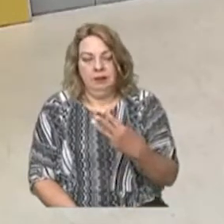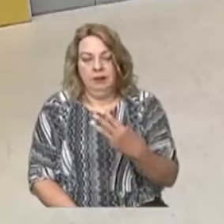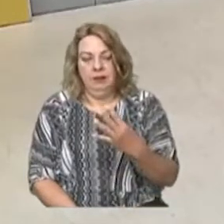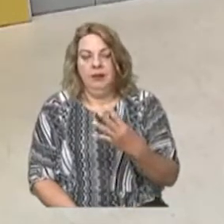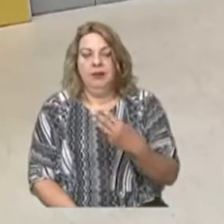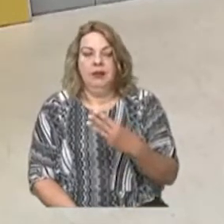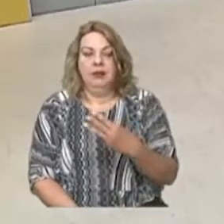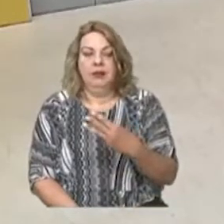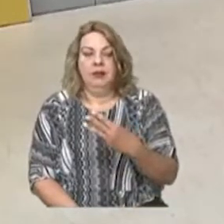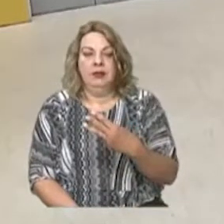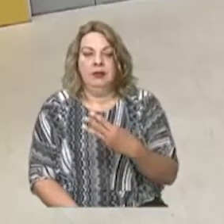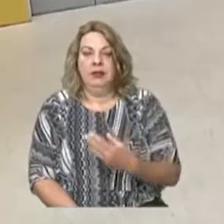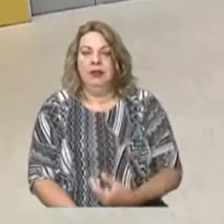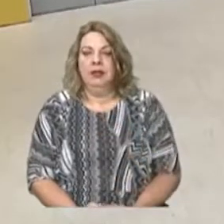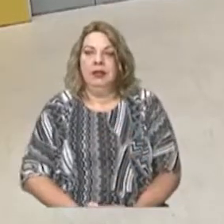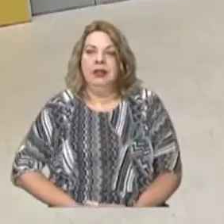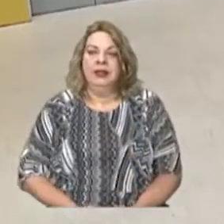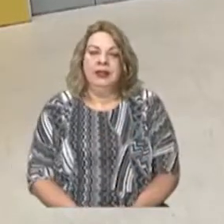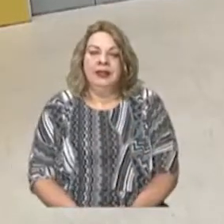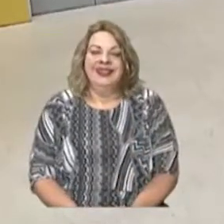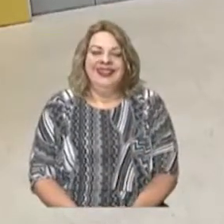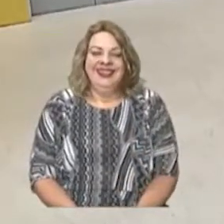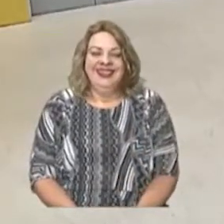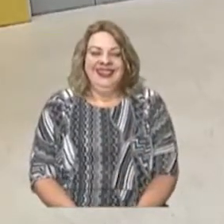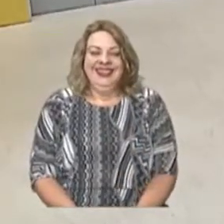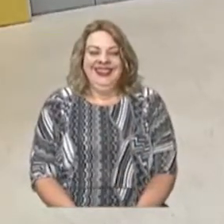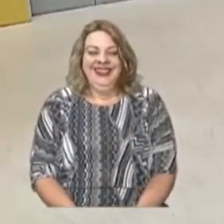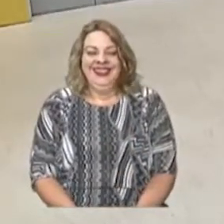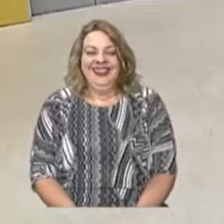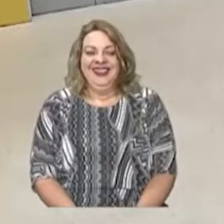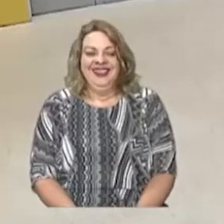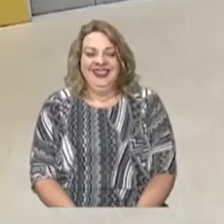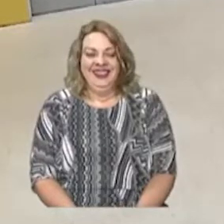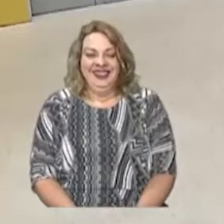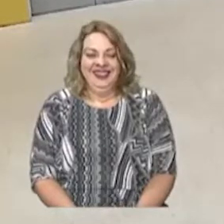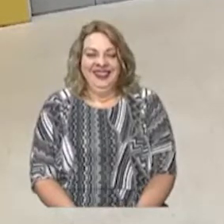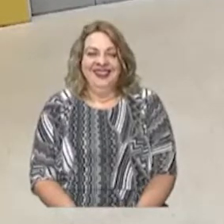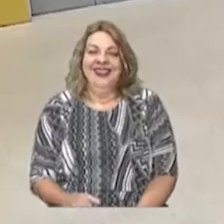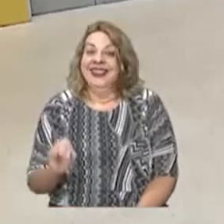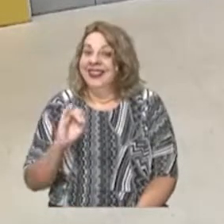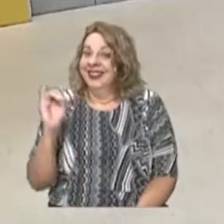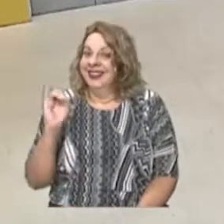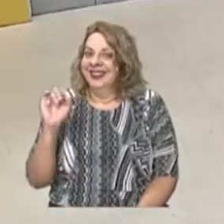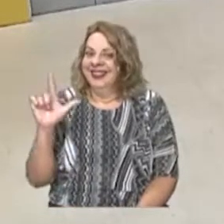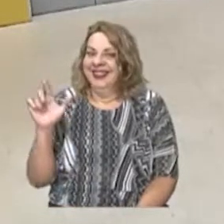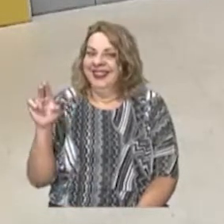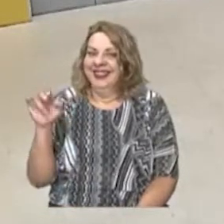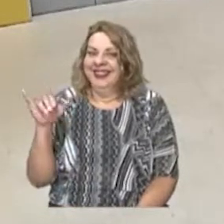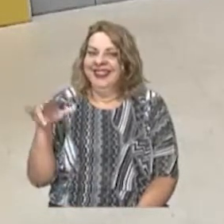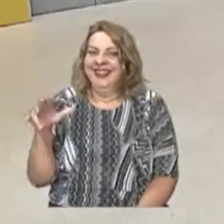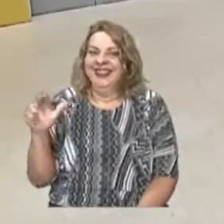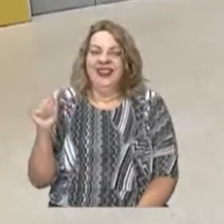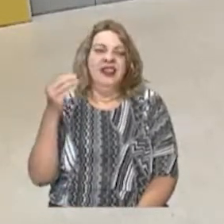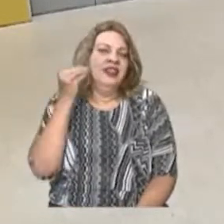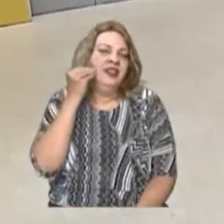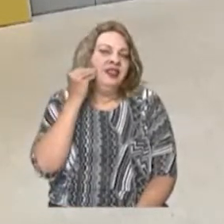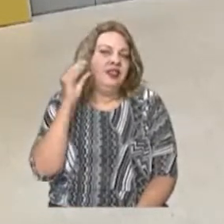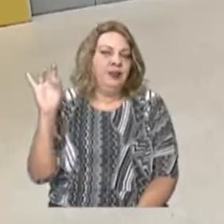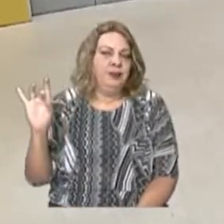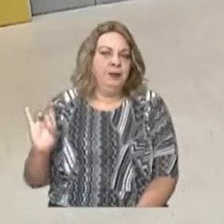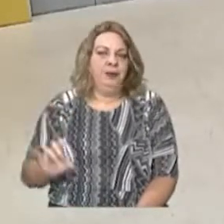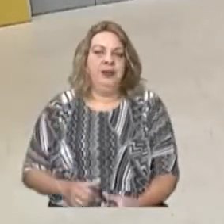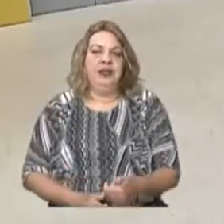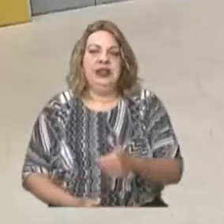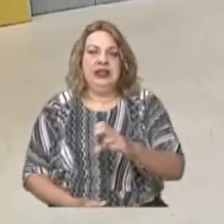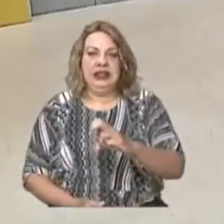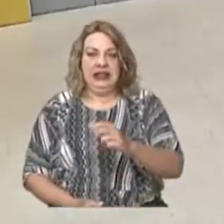43? Tem sim, 43. Olha aí, Luciana Ribeiro, um beijo especial pra você, número